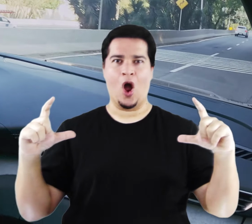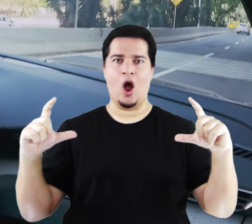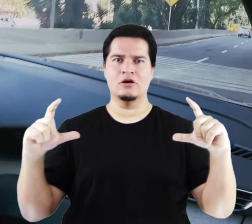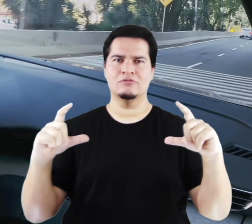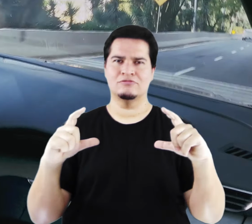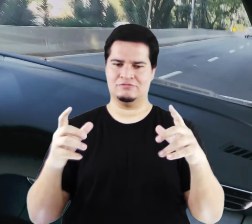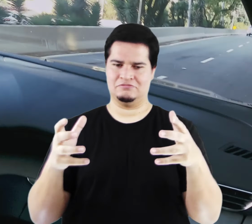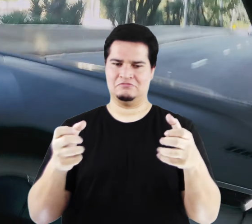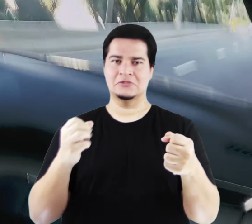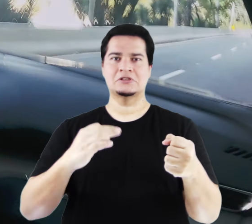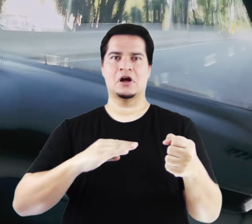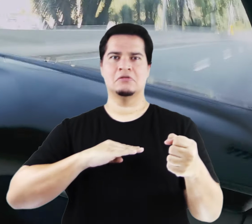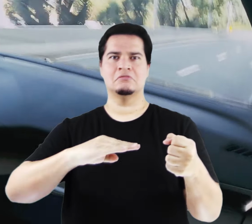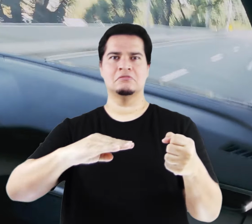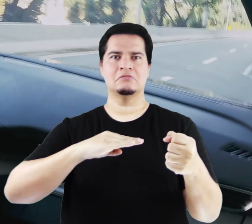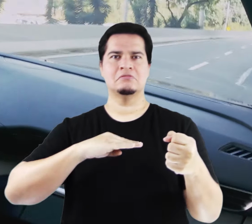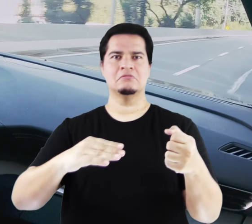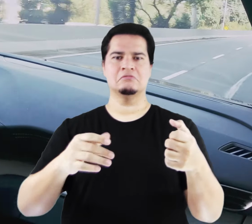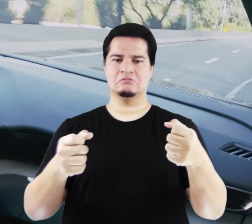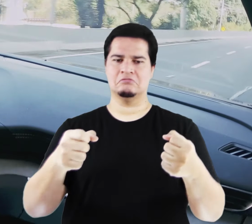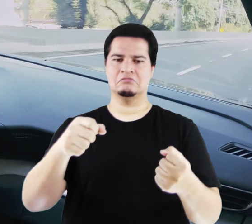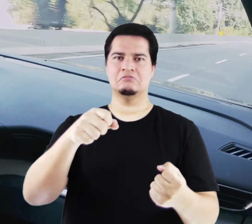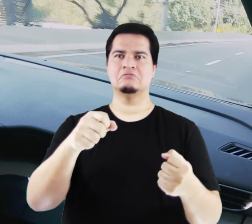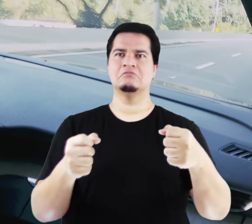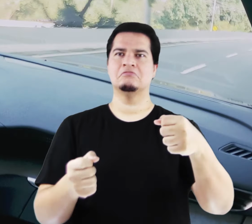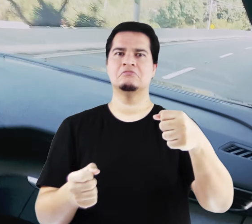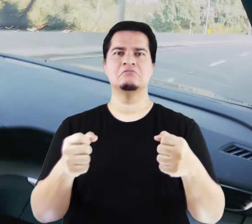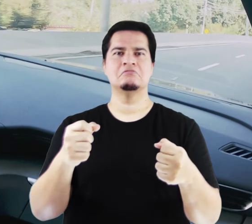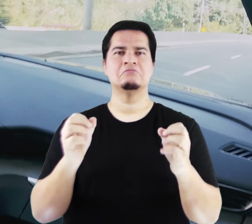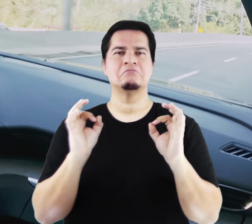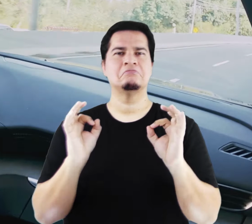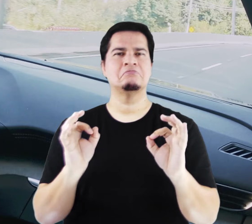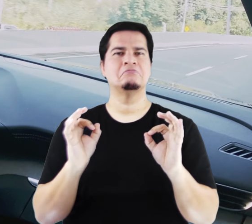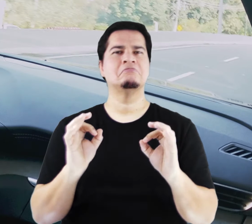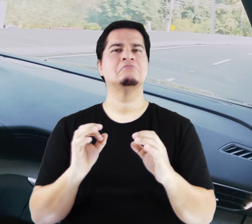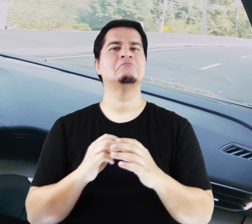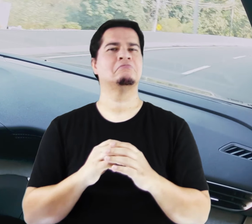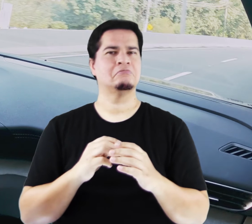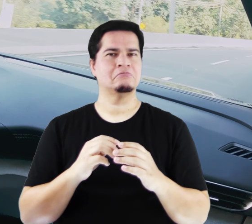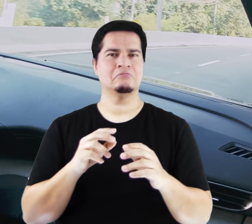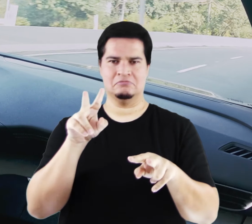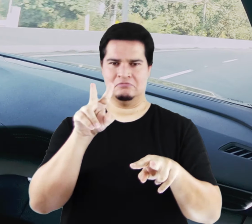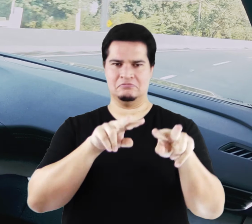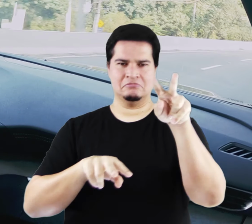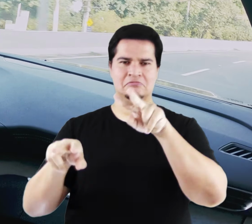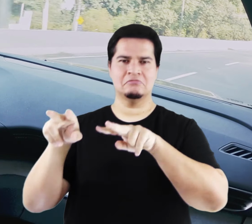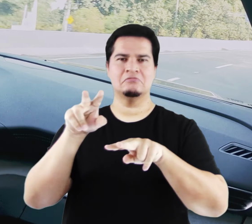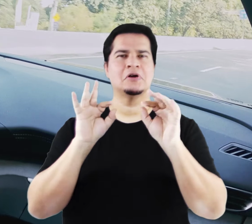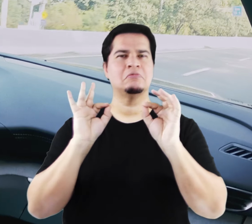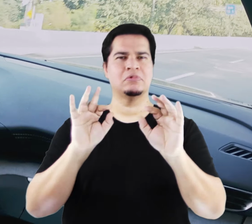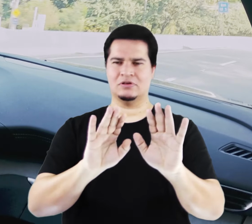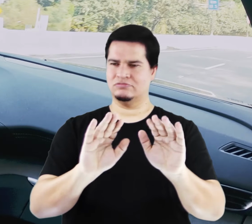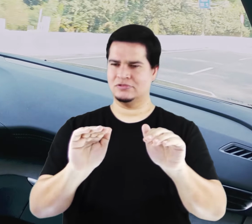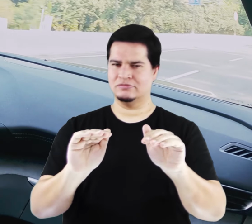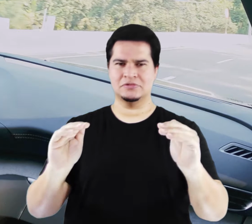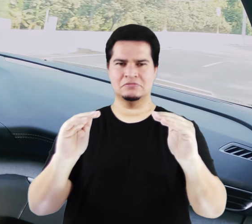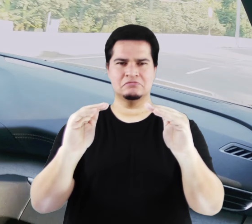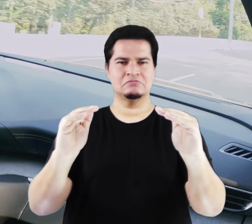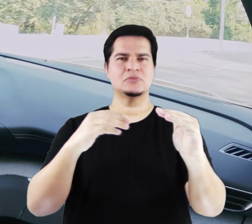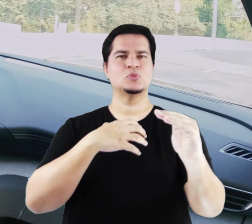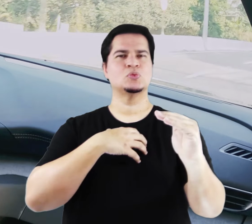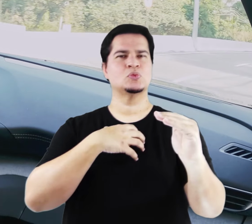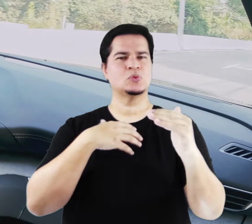aqui por esse volante de diâmetro pequeno, com esse topo e a parte inferior chata também, e essa experiência do cluster, entre